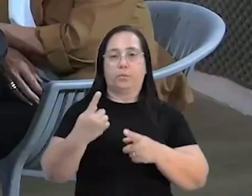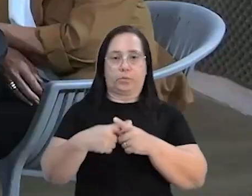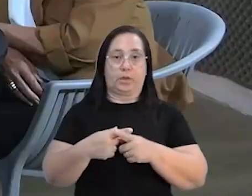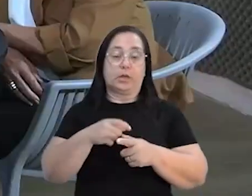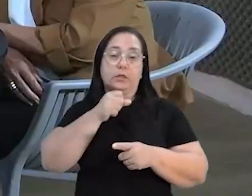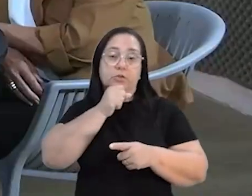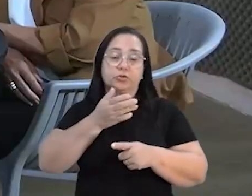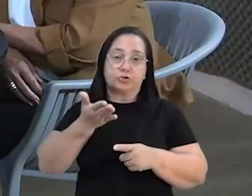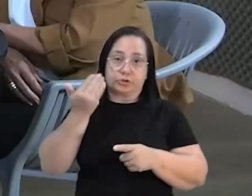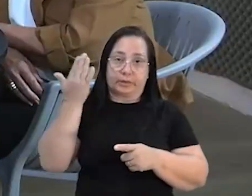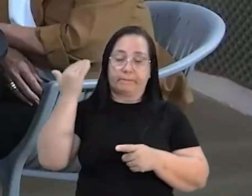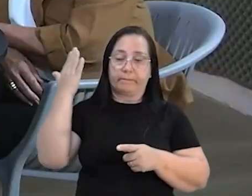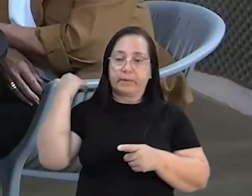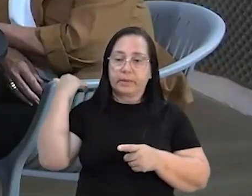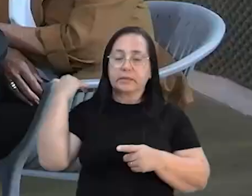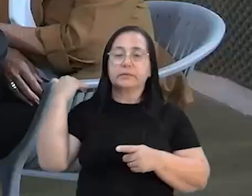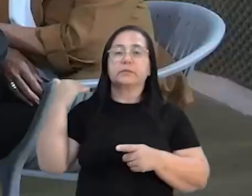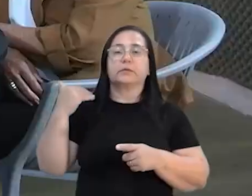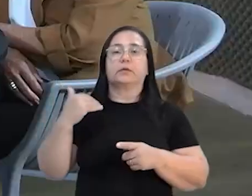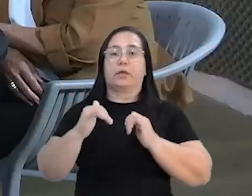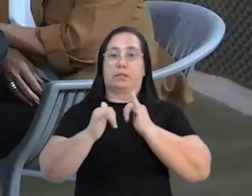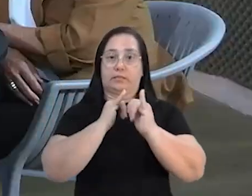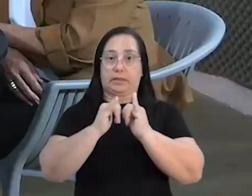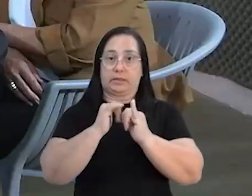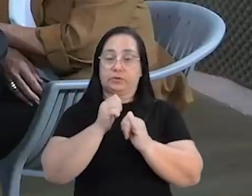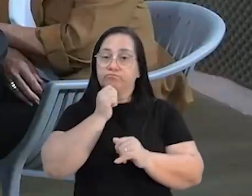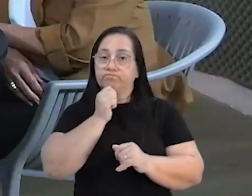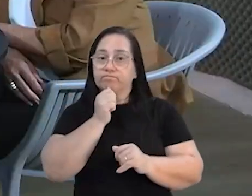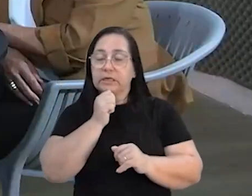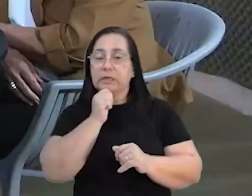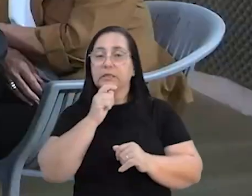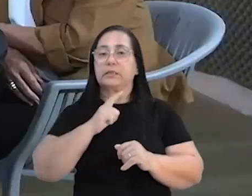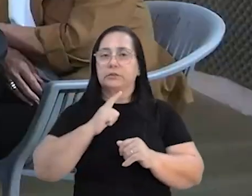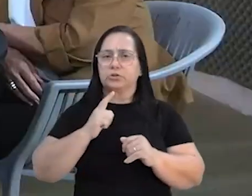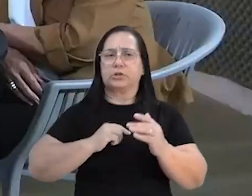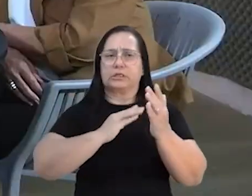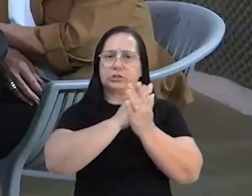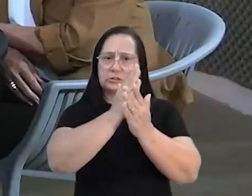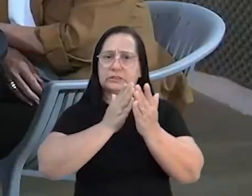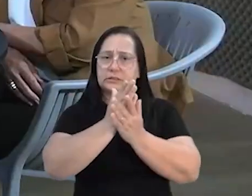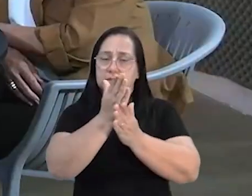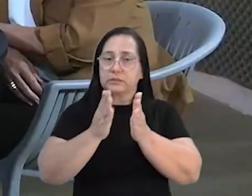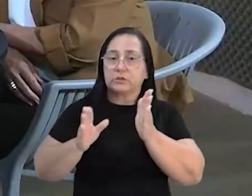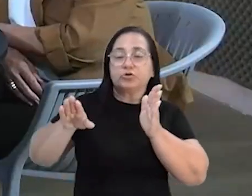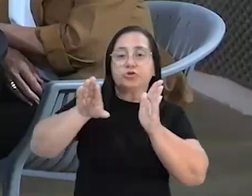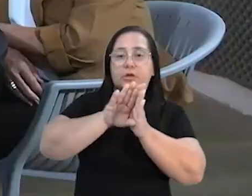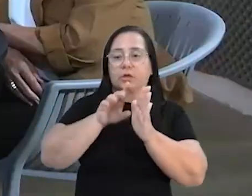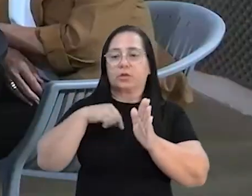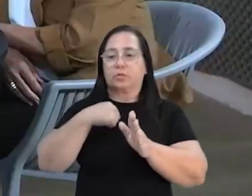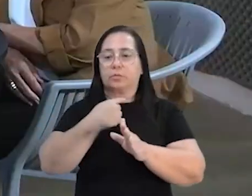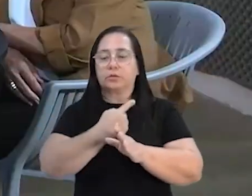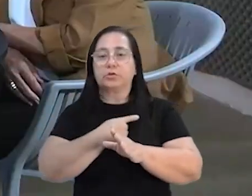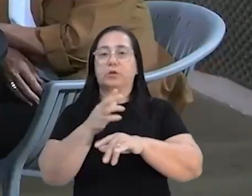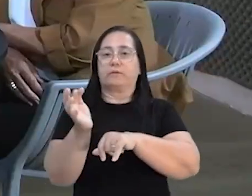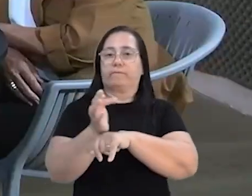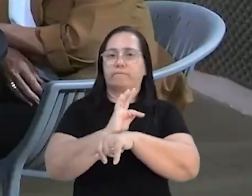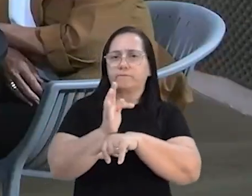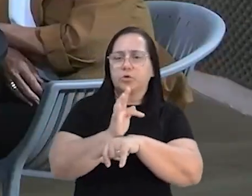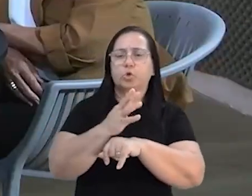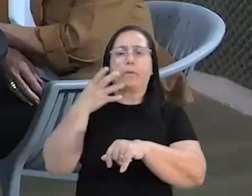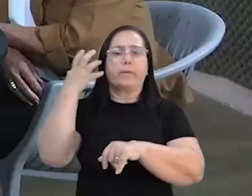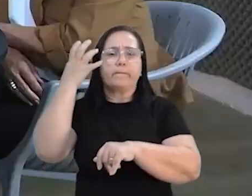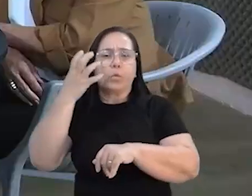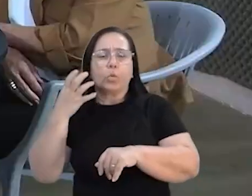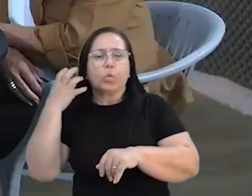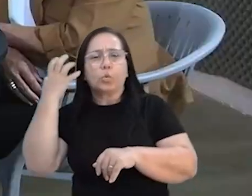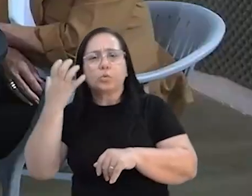antigamente, eu acho que antes, inclusive, da internet, a gente tinha as tendências chegando pra gente através de filme, de música,